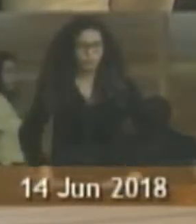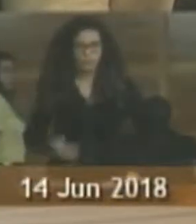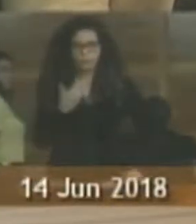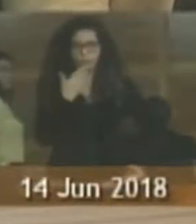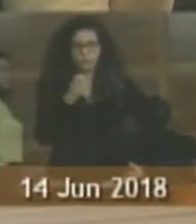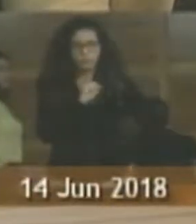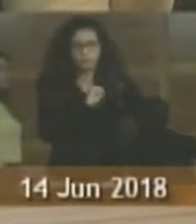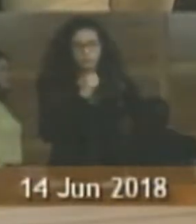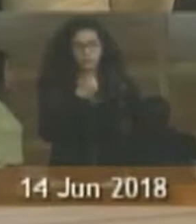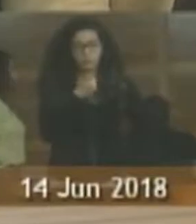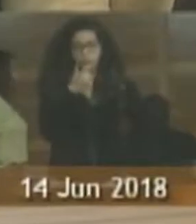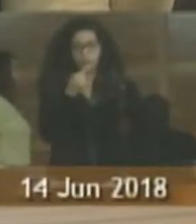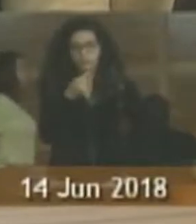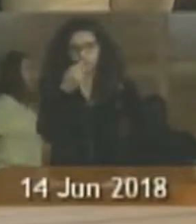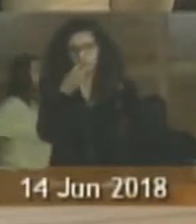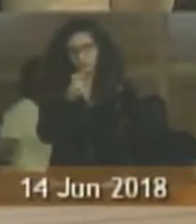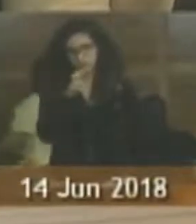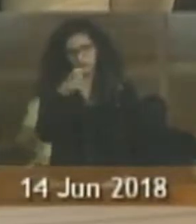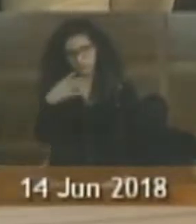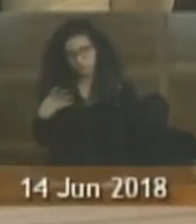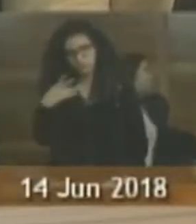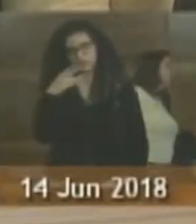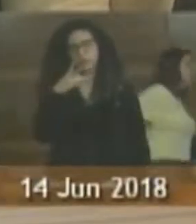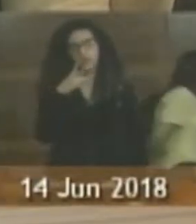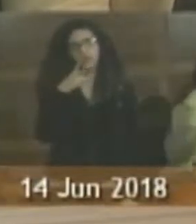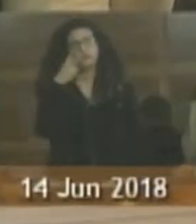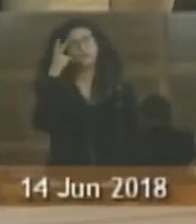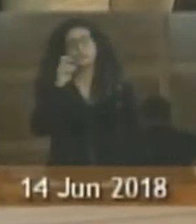Indicação número 1754, 2018.